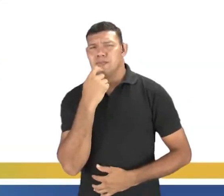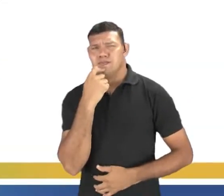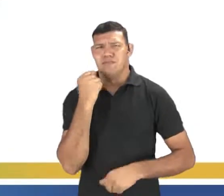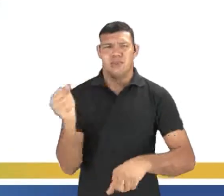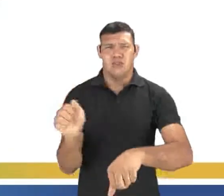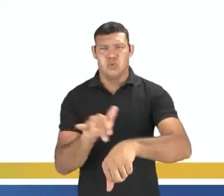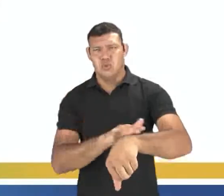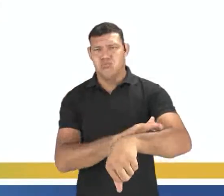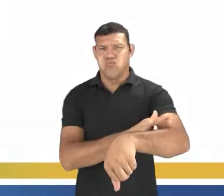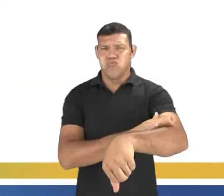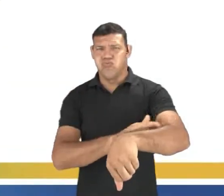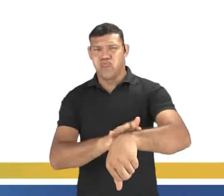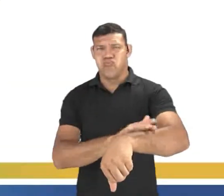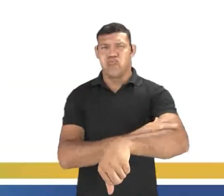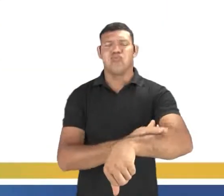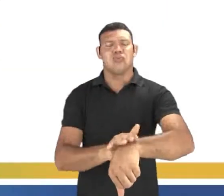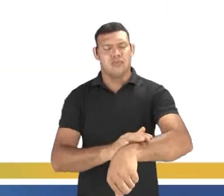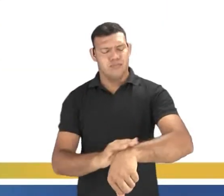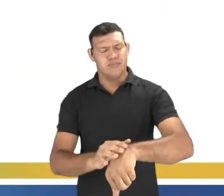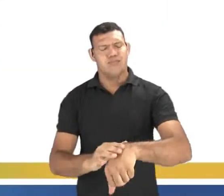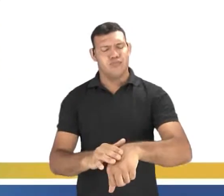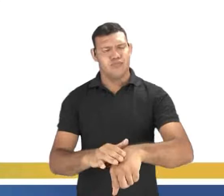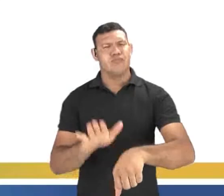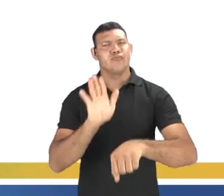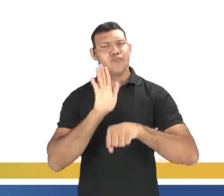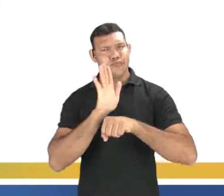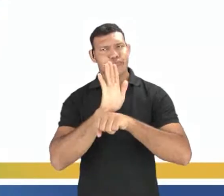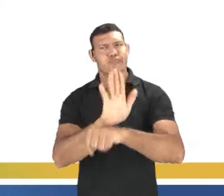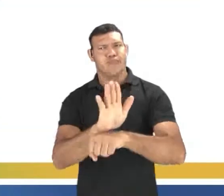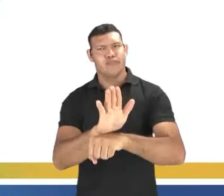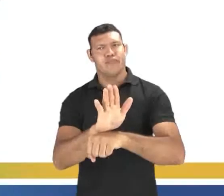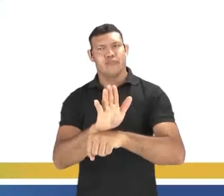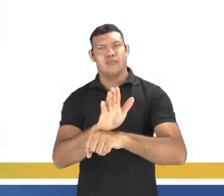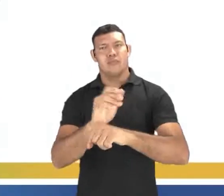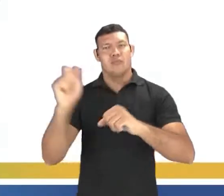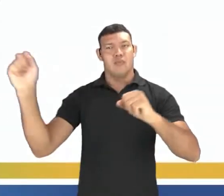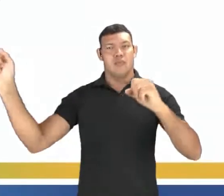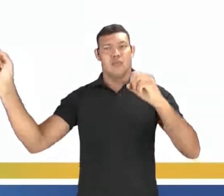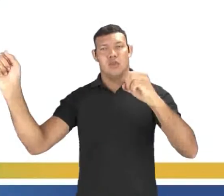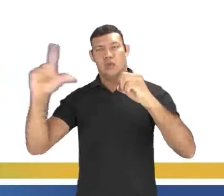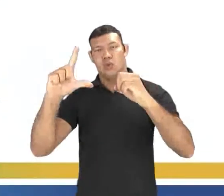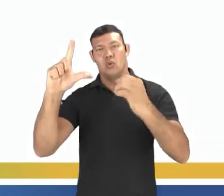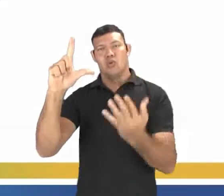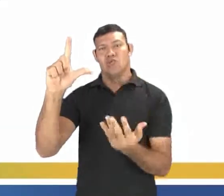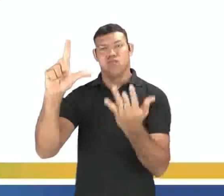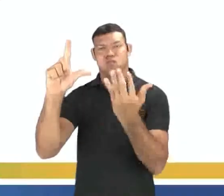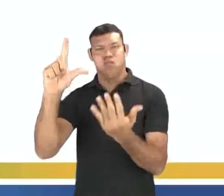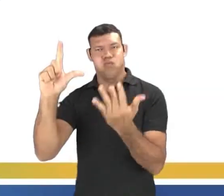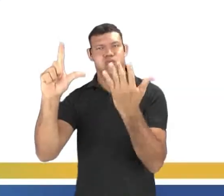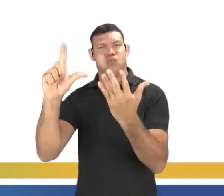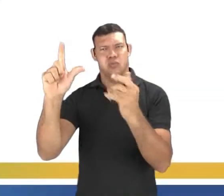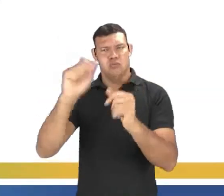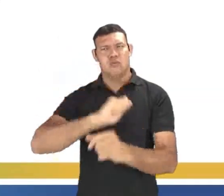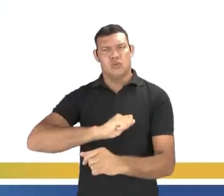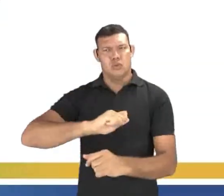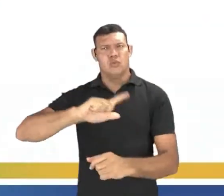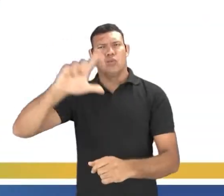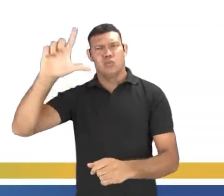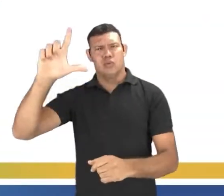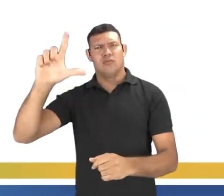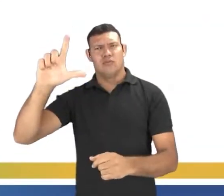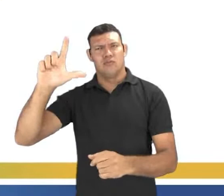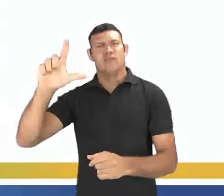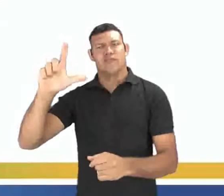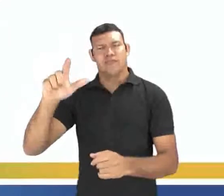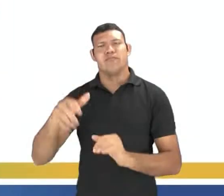na pele, além de contribuir para o efeito estufa e aumentar ainda mais os